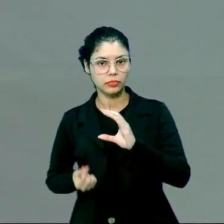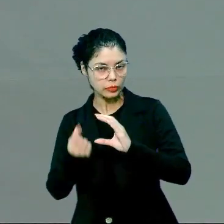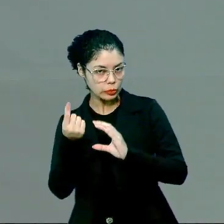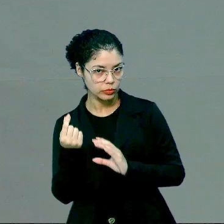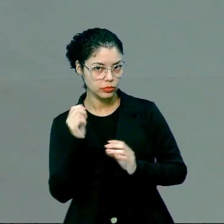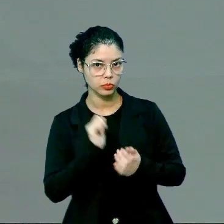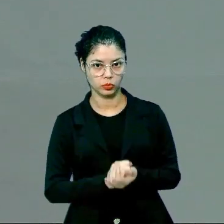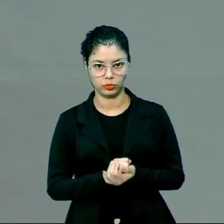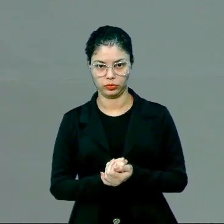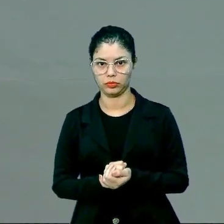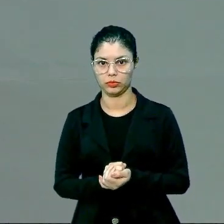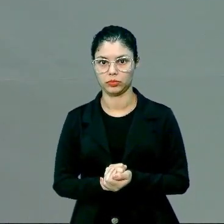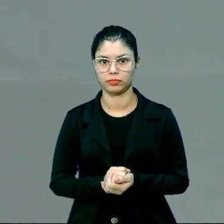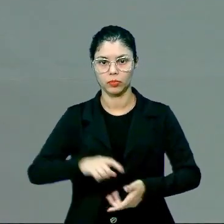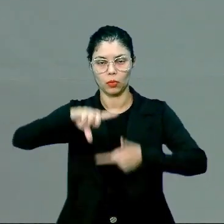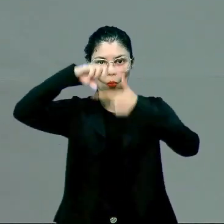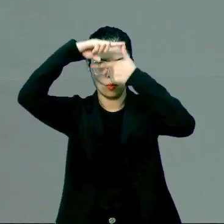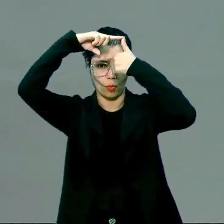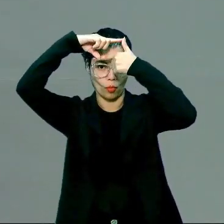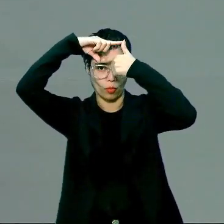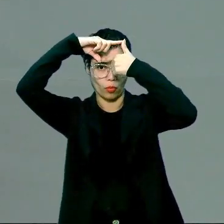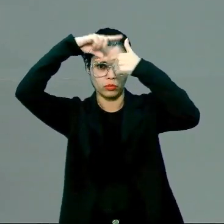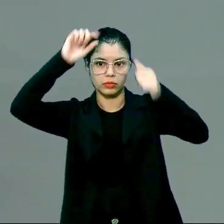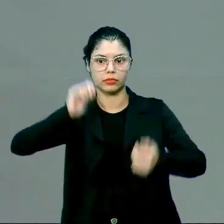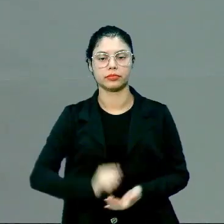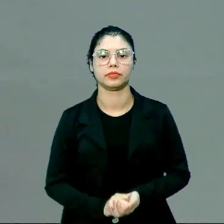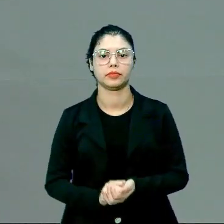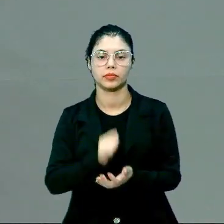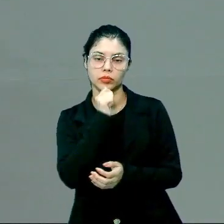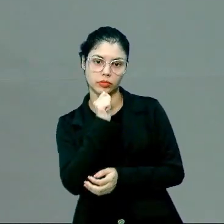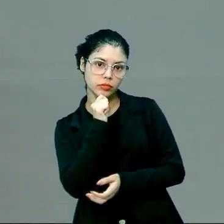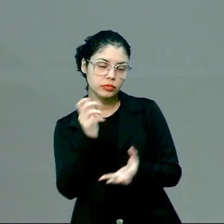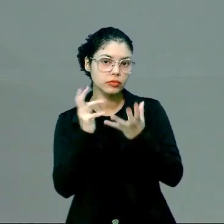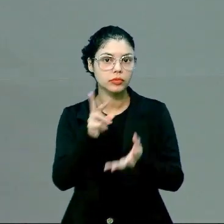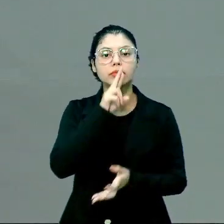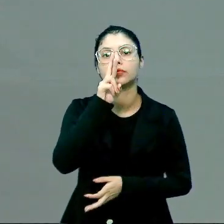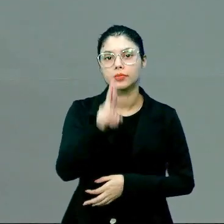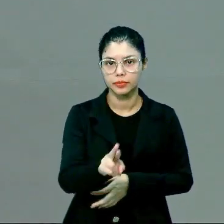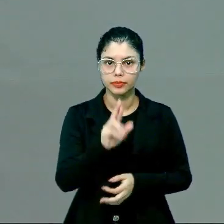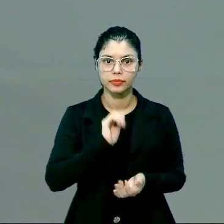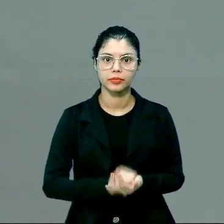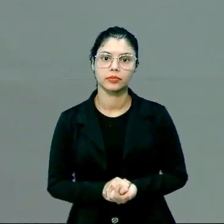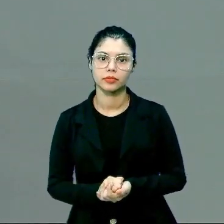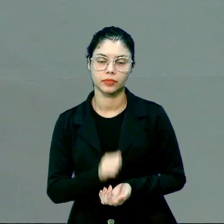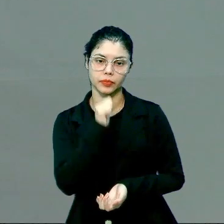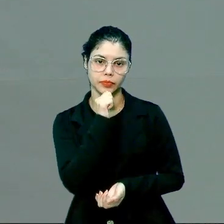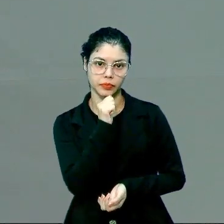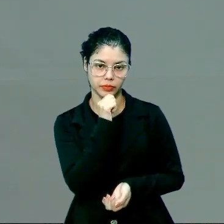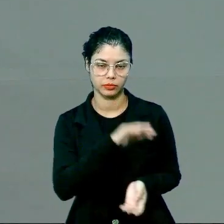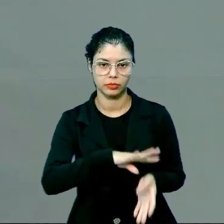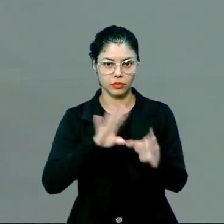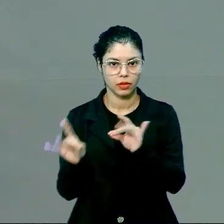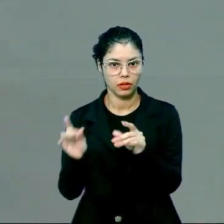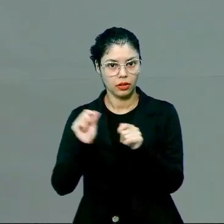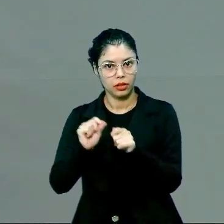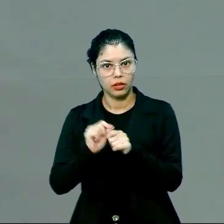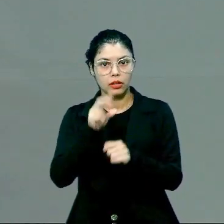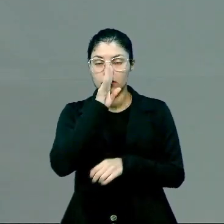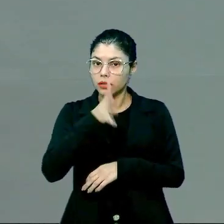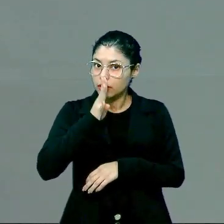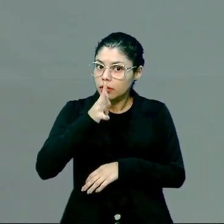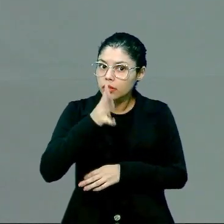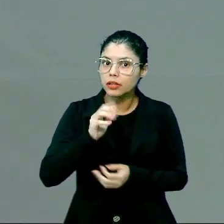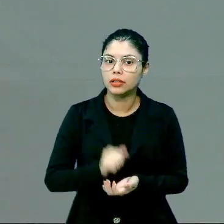capitalismo de forma alienada? Então, eles queriam dar essa resposta. Então, eles foram fazendo uma